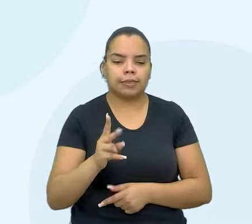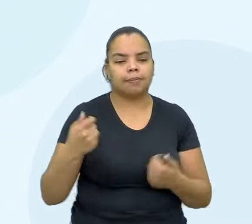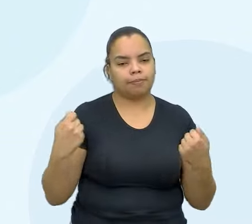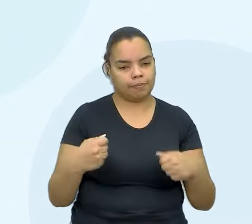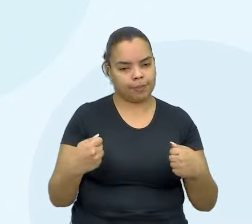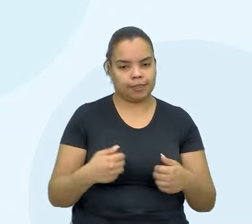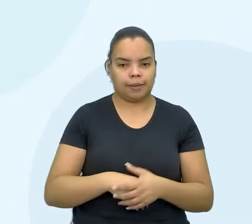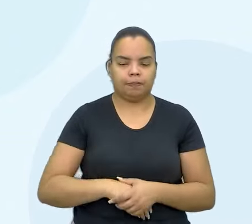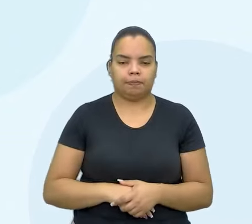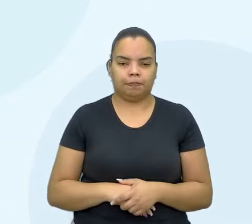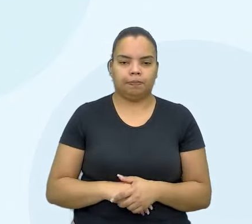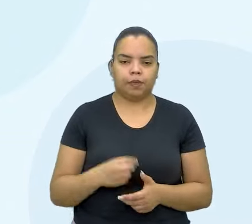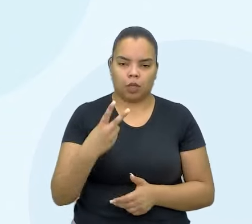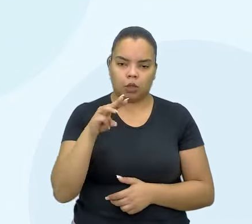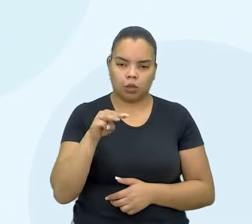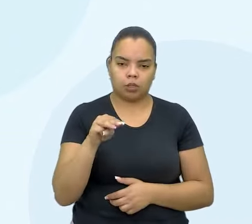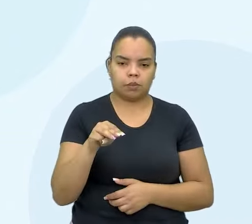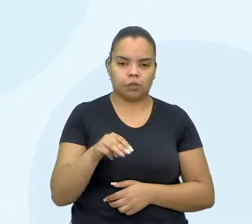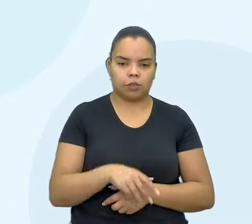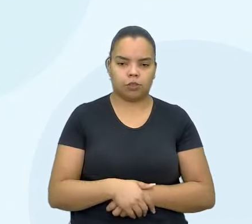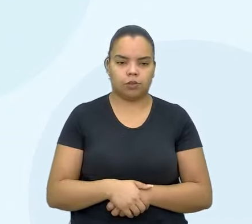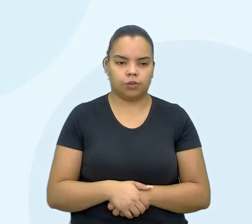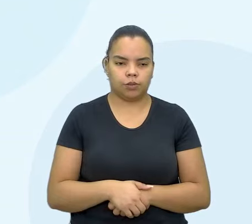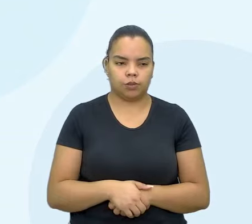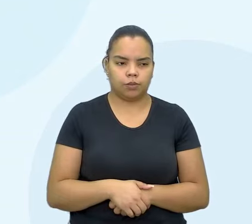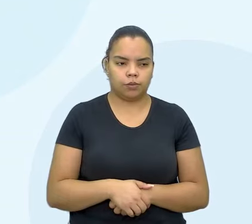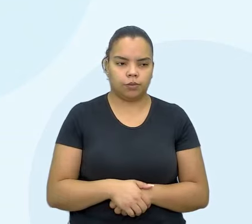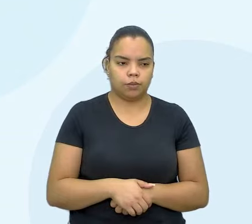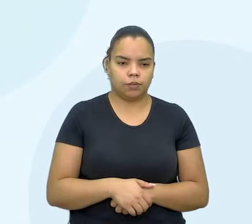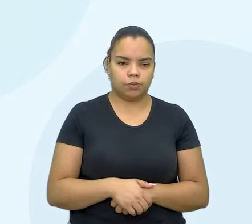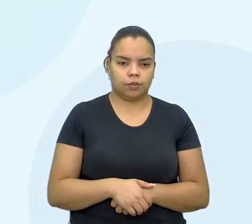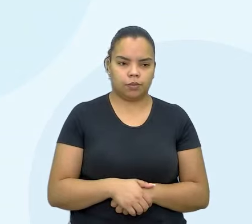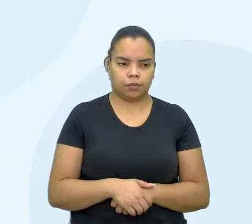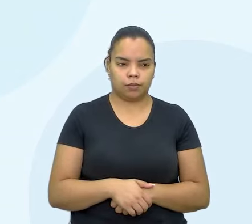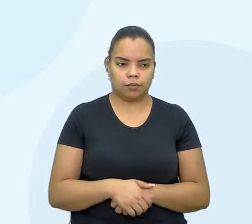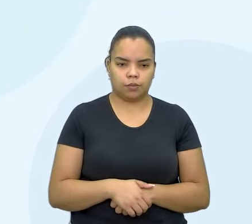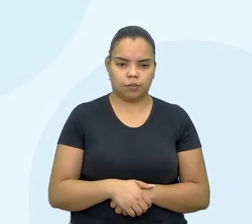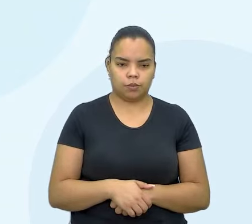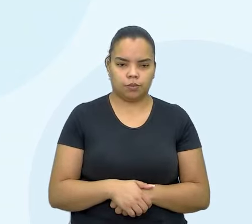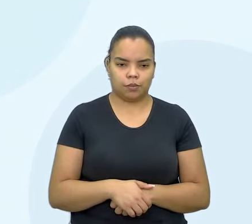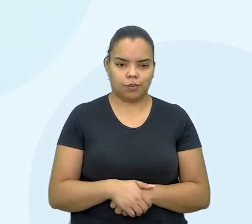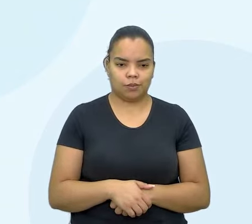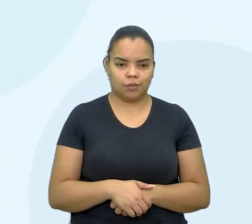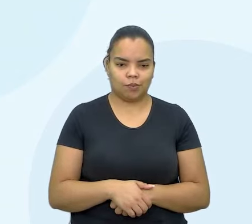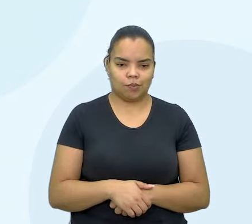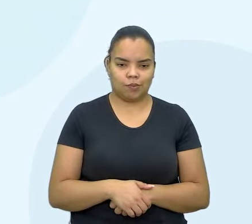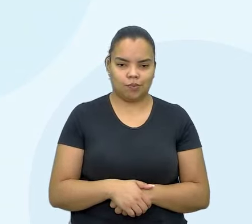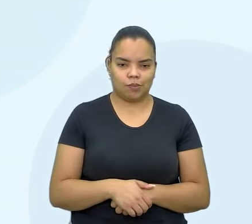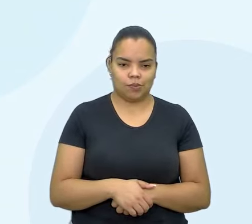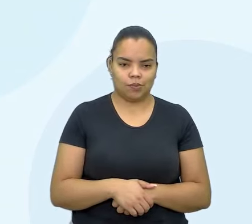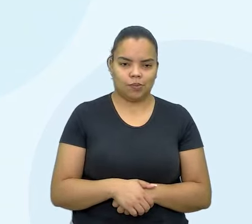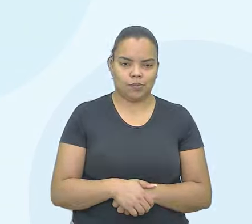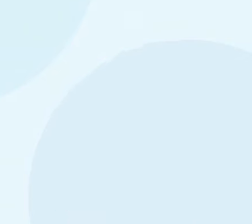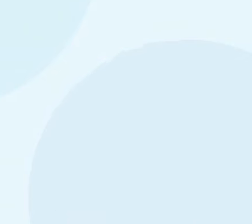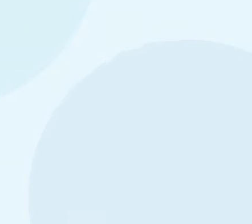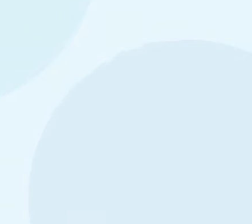2 minutinhos aí para essa ação muito importante, que é o nosso diário de bordo.